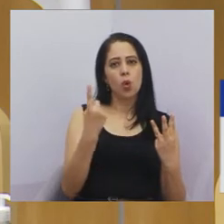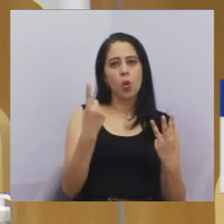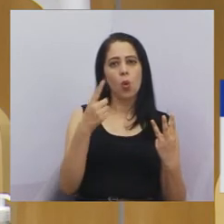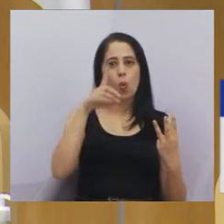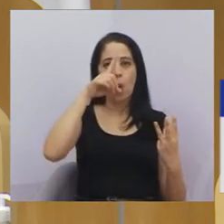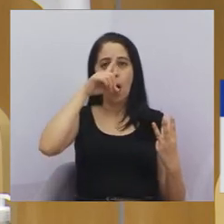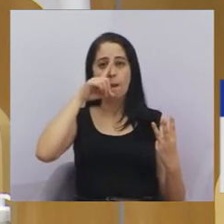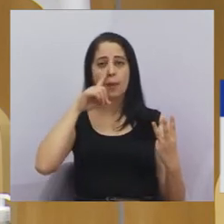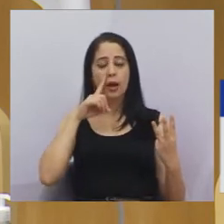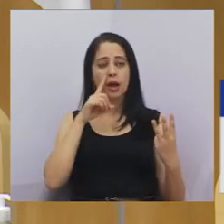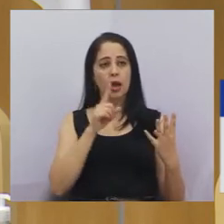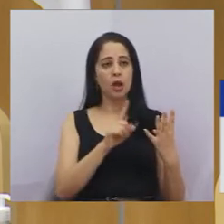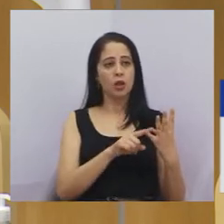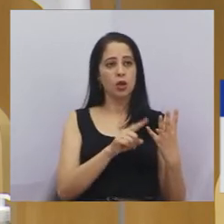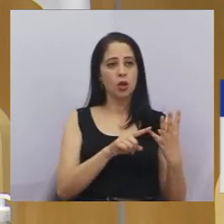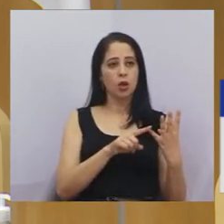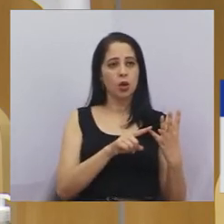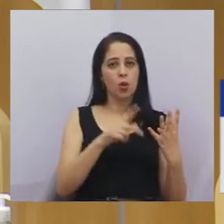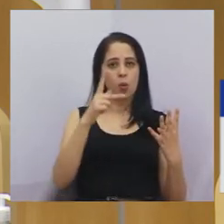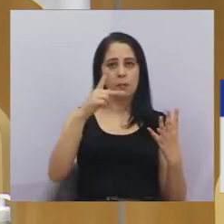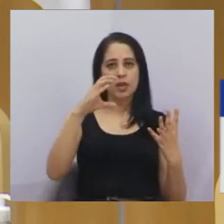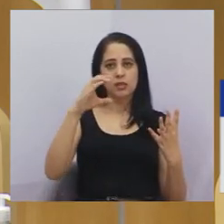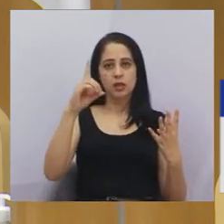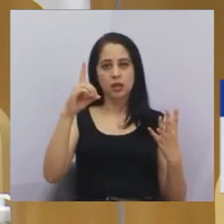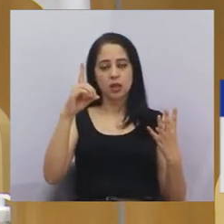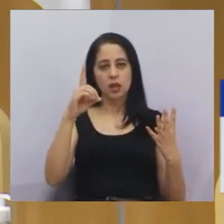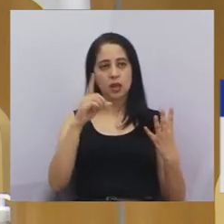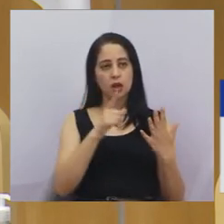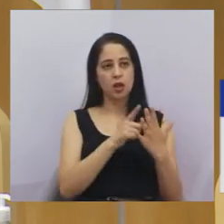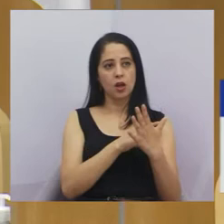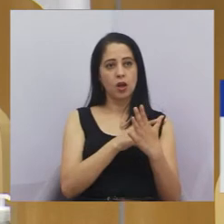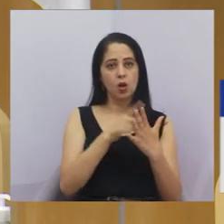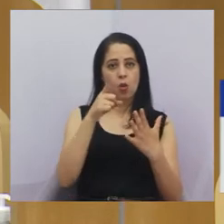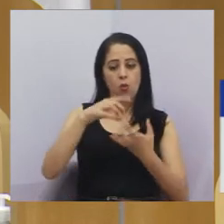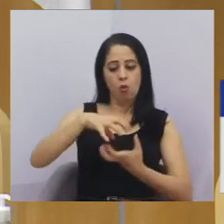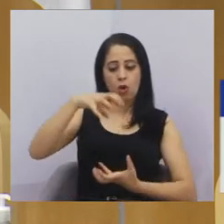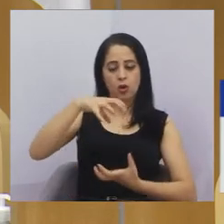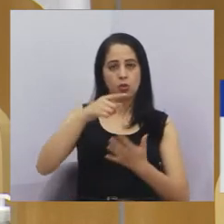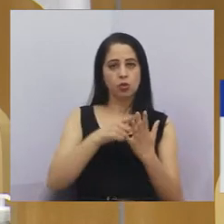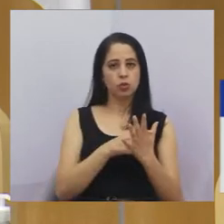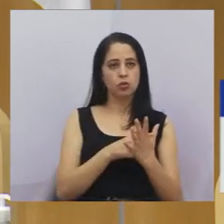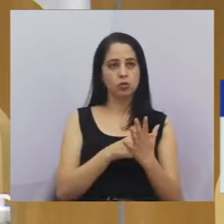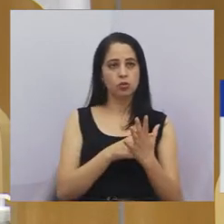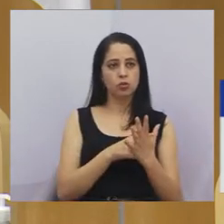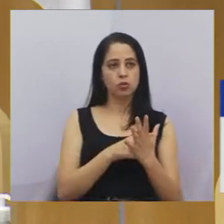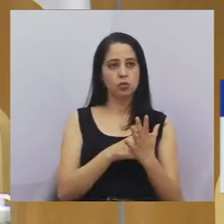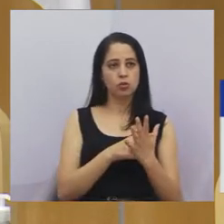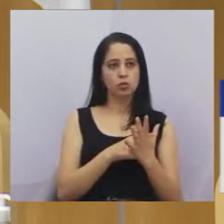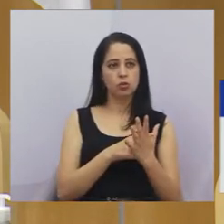amarelo, um PCD, um idoso.